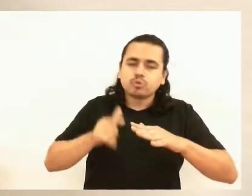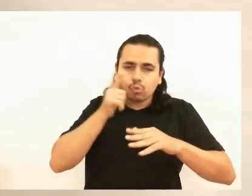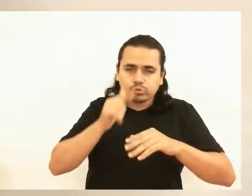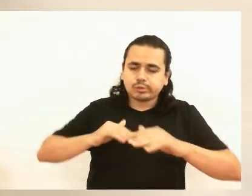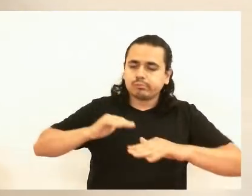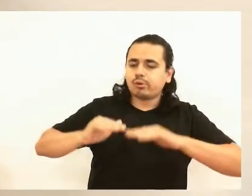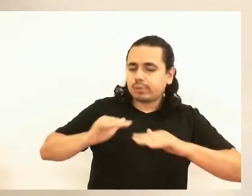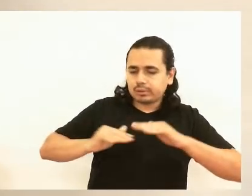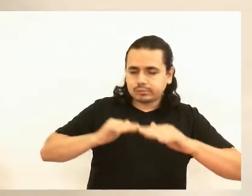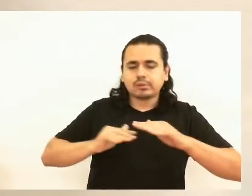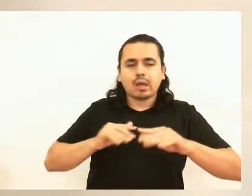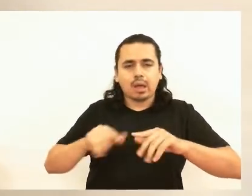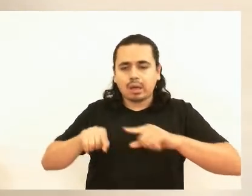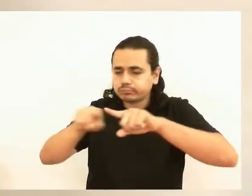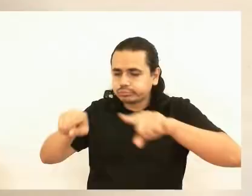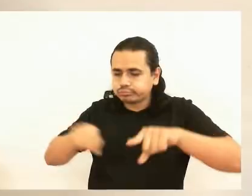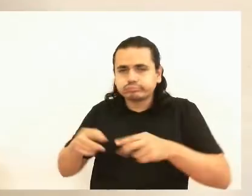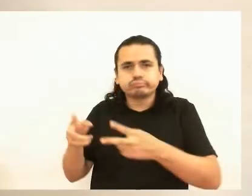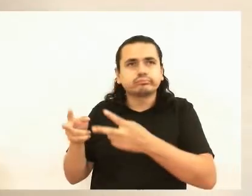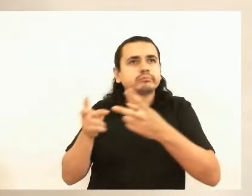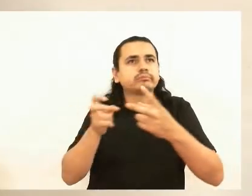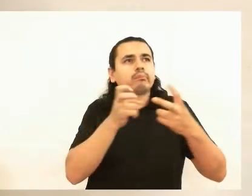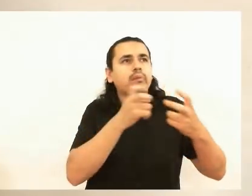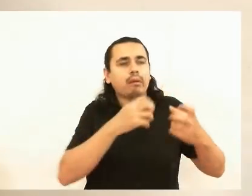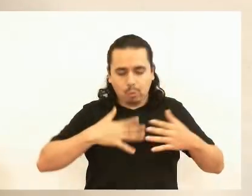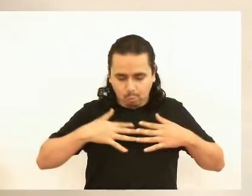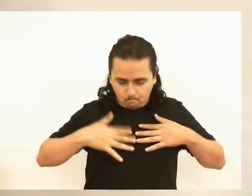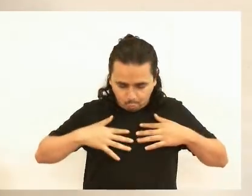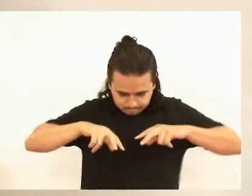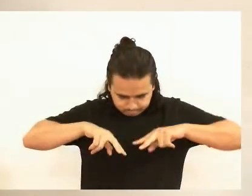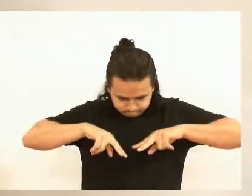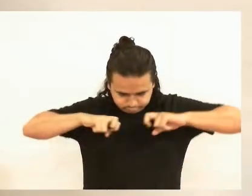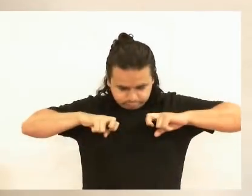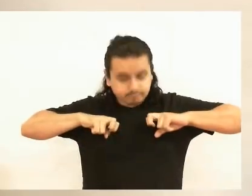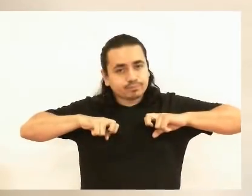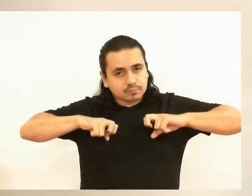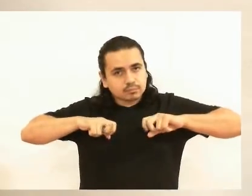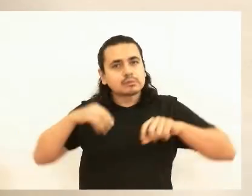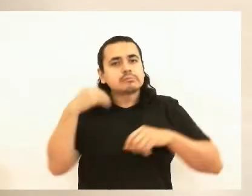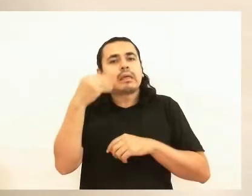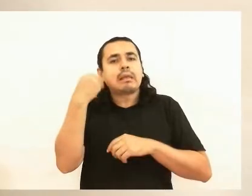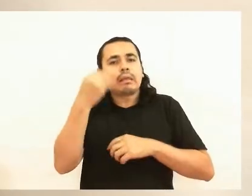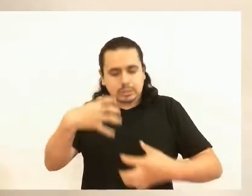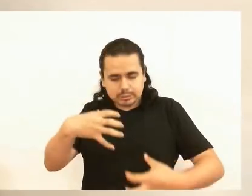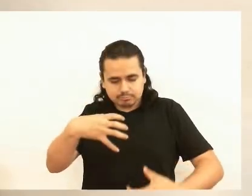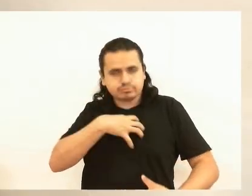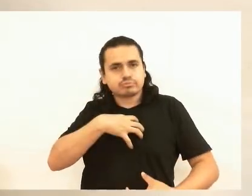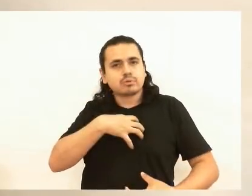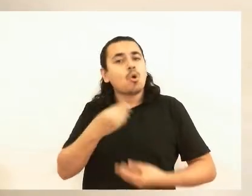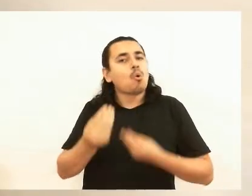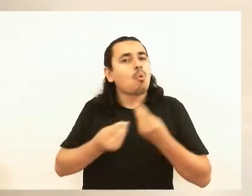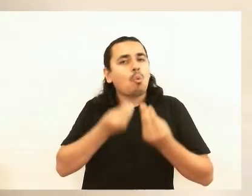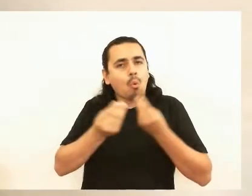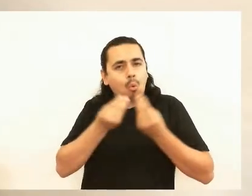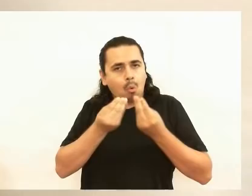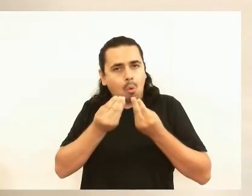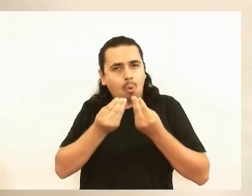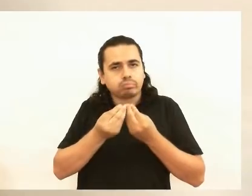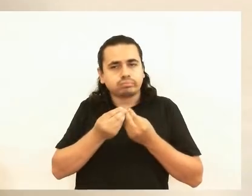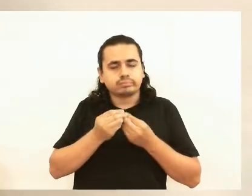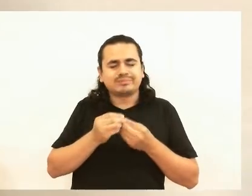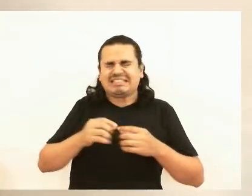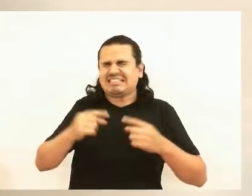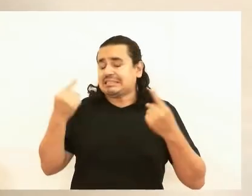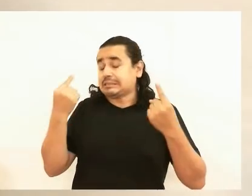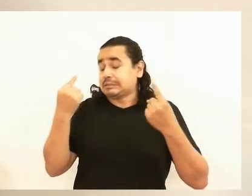nesse movimento tridimensional do corpo sensível da experiência isso é um super desafio